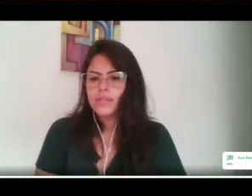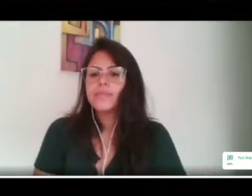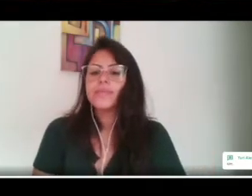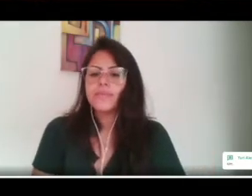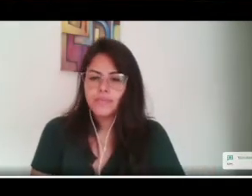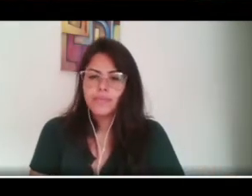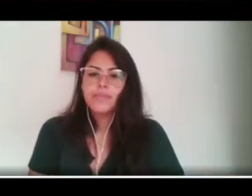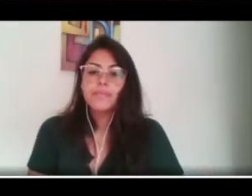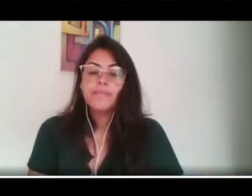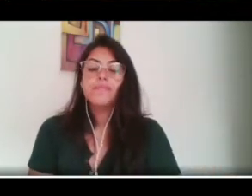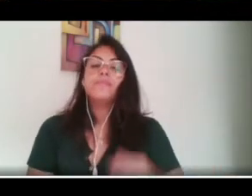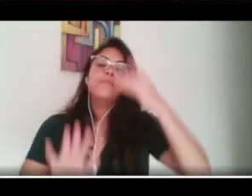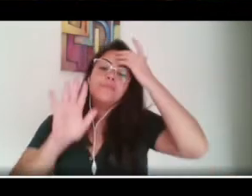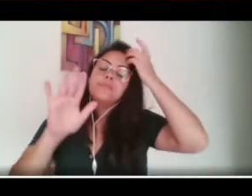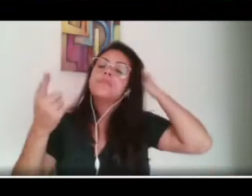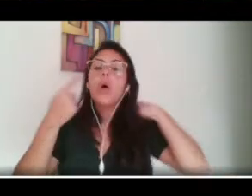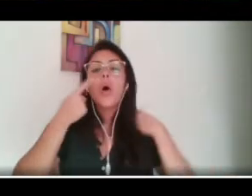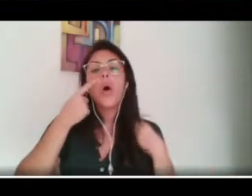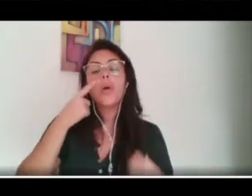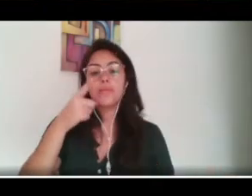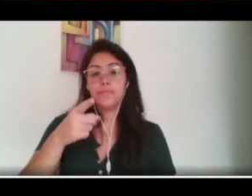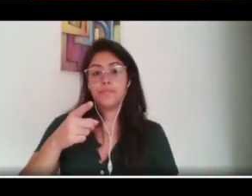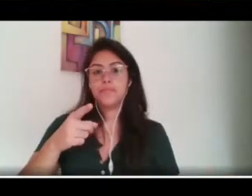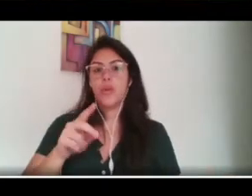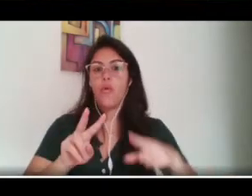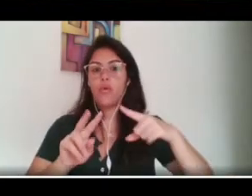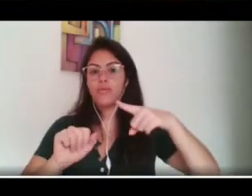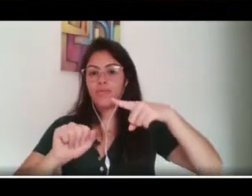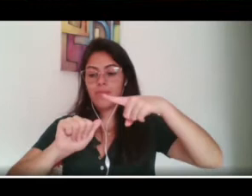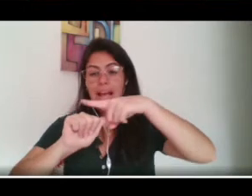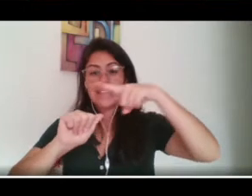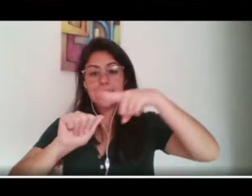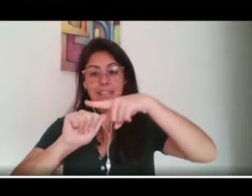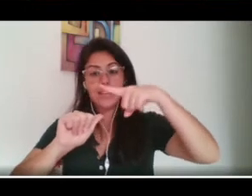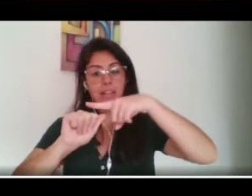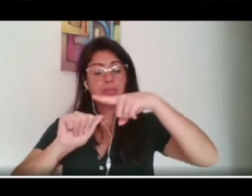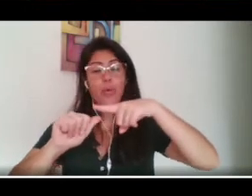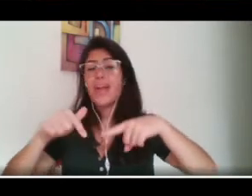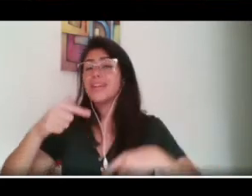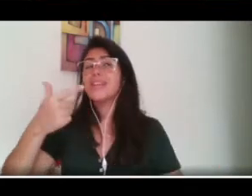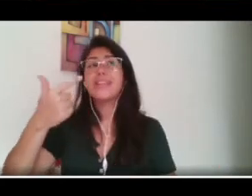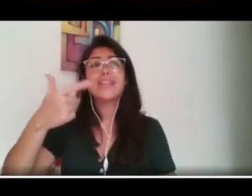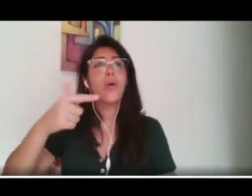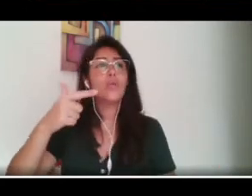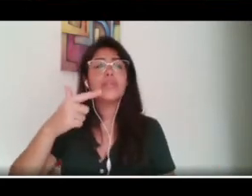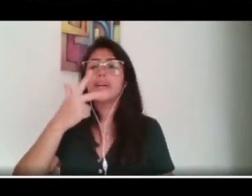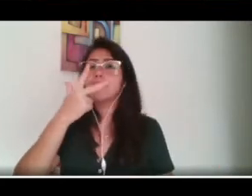Olha só, o vetor aceleração, ele não tem nenhuma amarra com o vetor velocidade, tá?